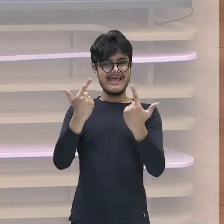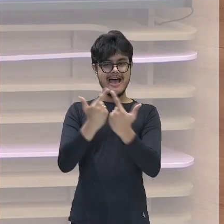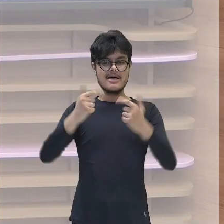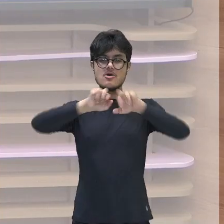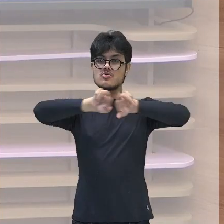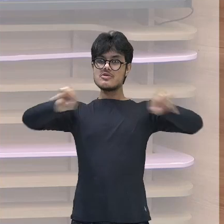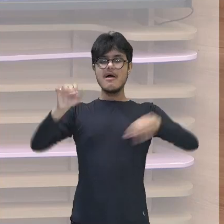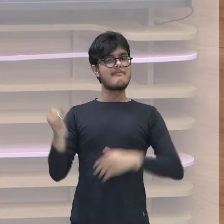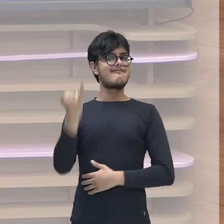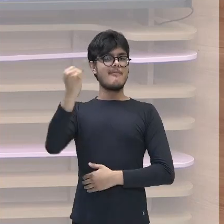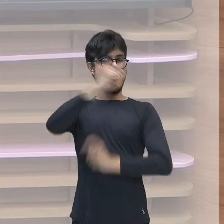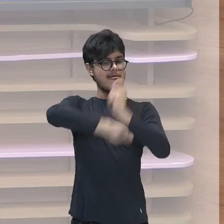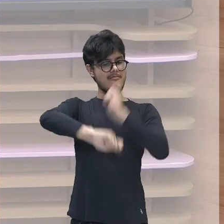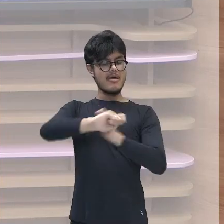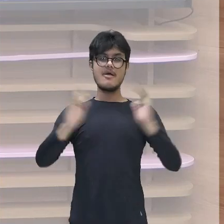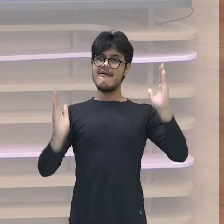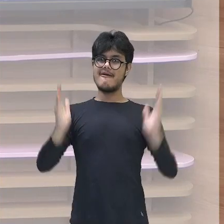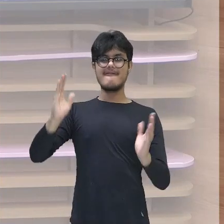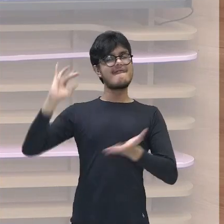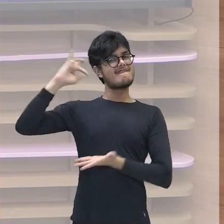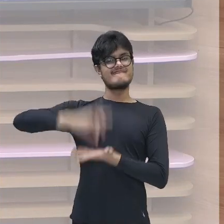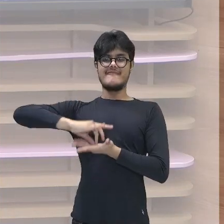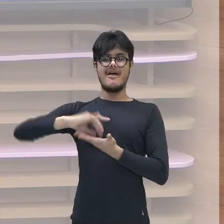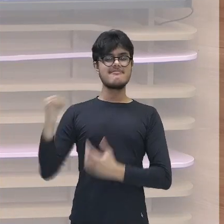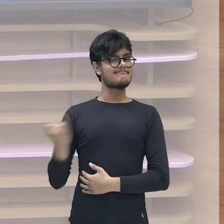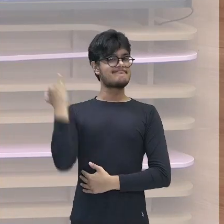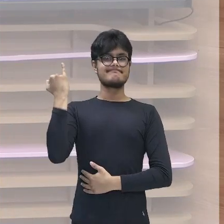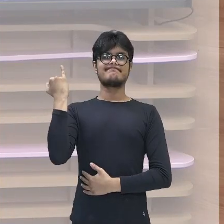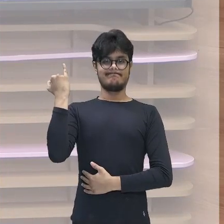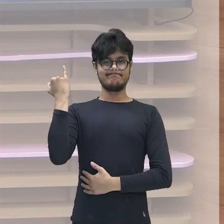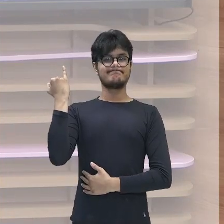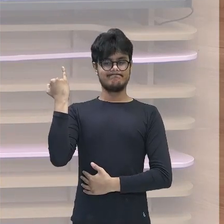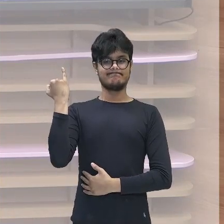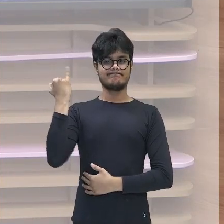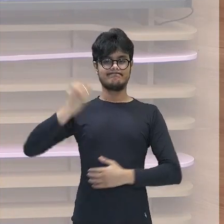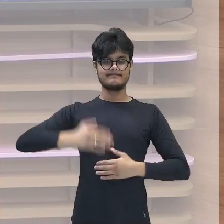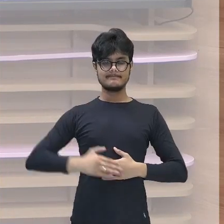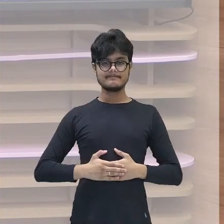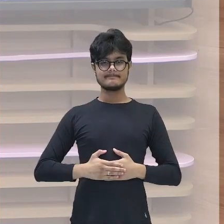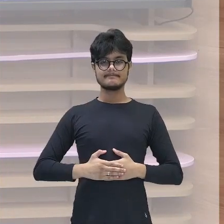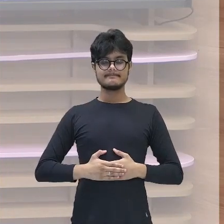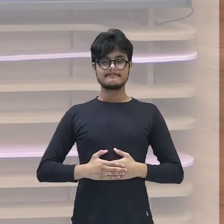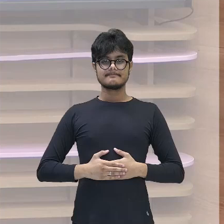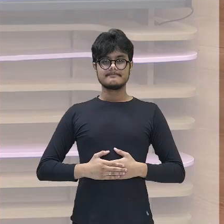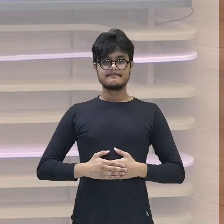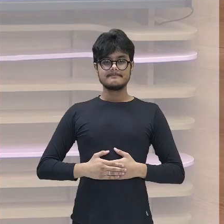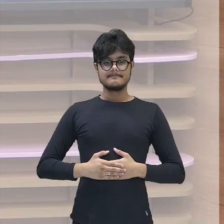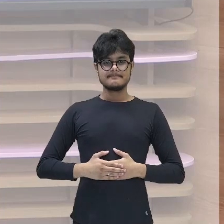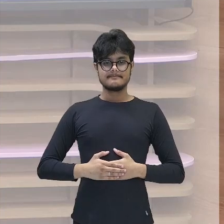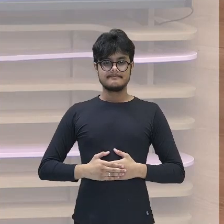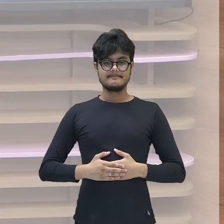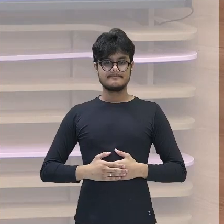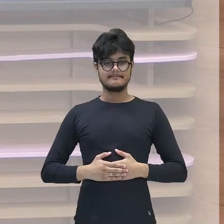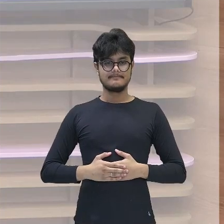os frutos desse ciclo da borracha, aí, nesse primeiro momento, trazem muita prosperidade, principalmente para Manaus e